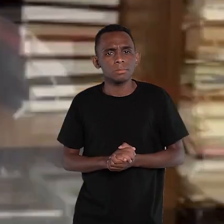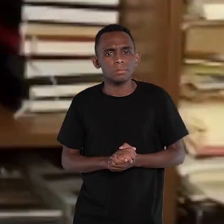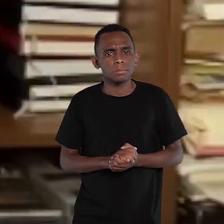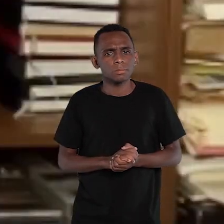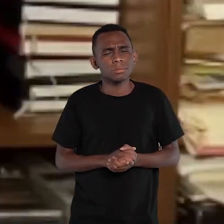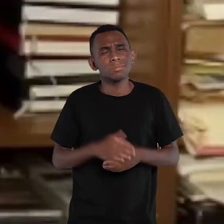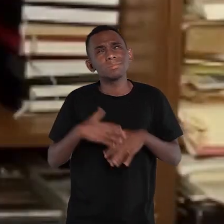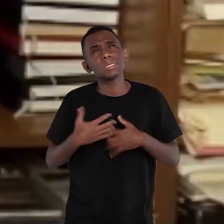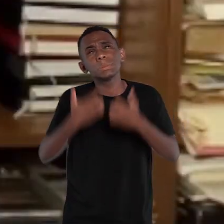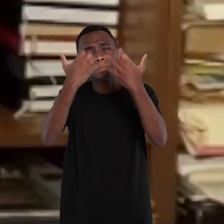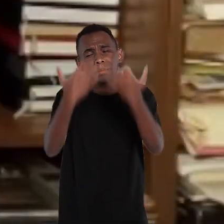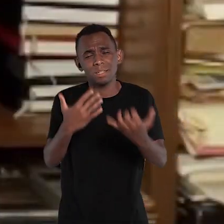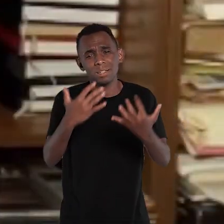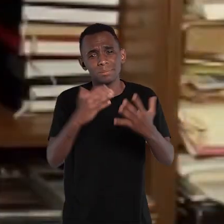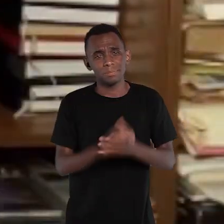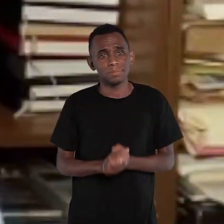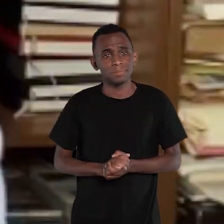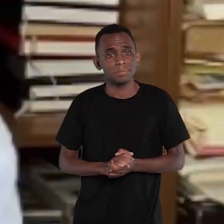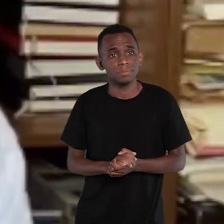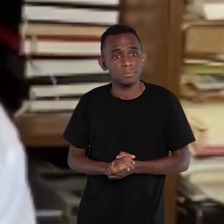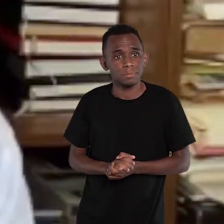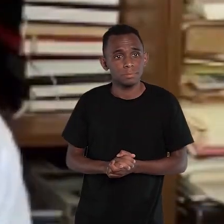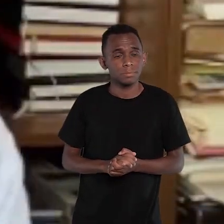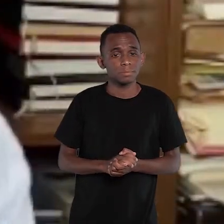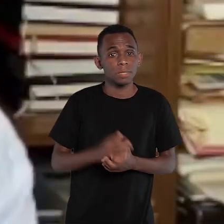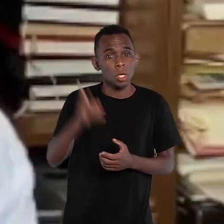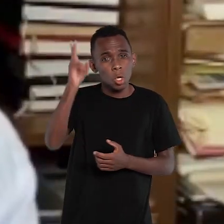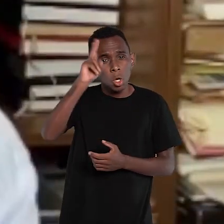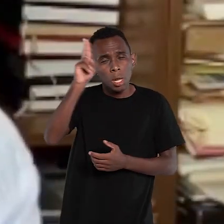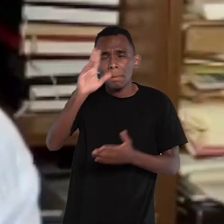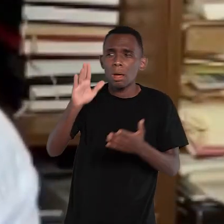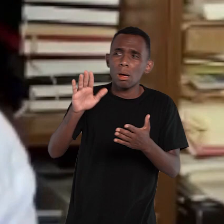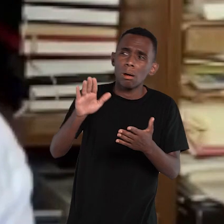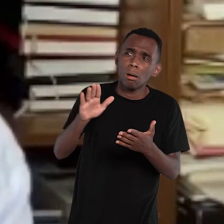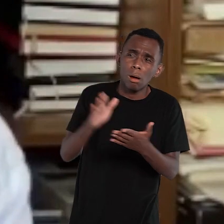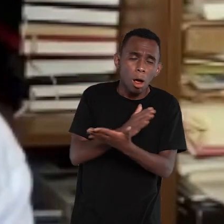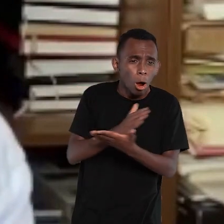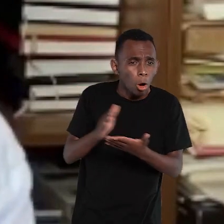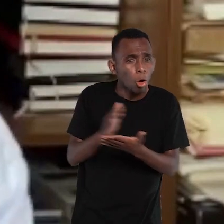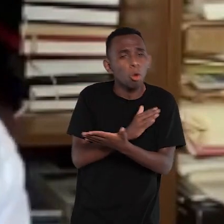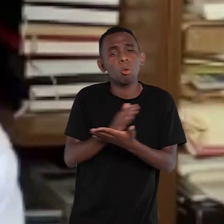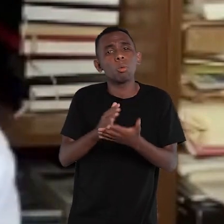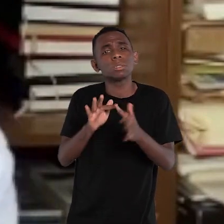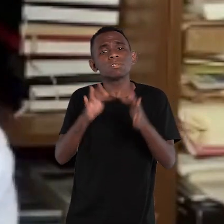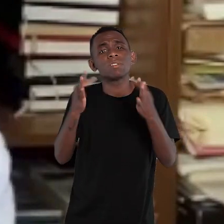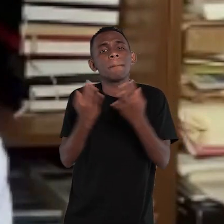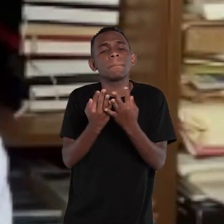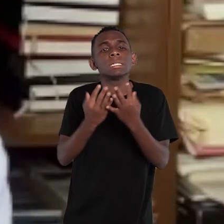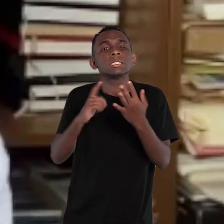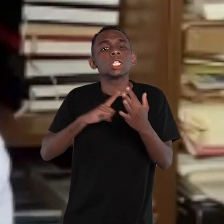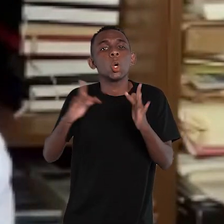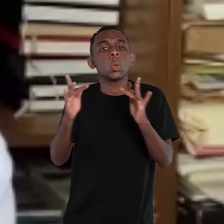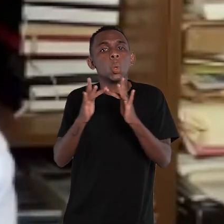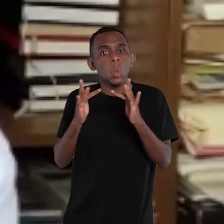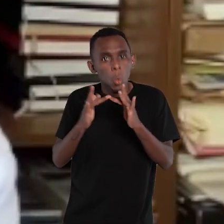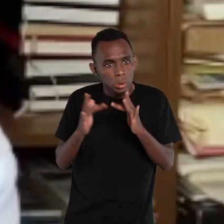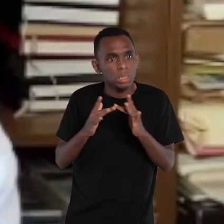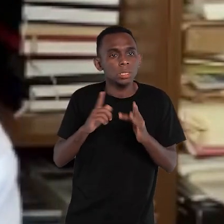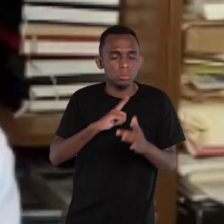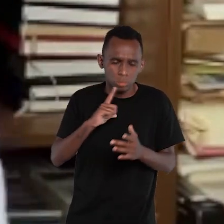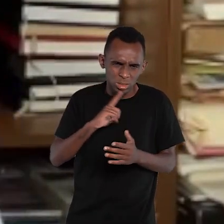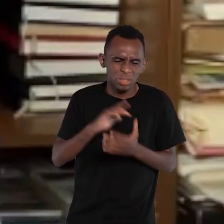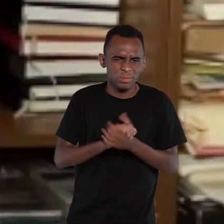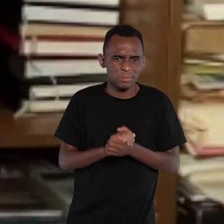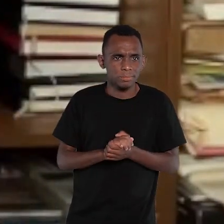É daquelas coisas, eu lembrei de algumas famílias com quem eu tive contato quando repórter policial,